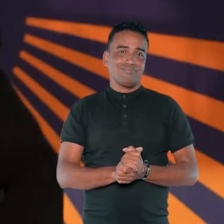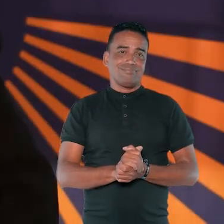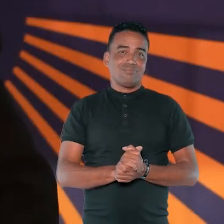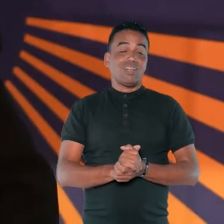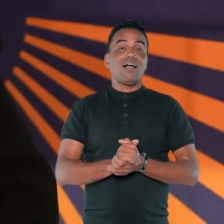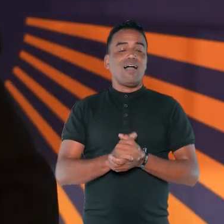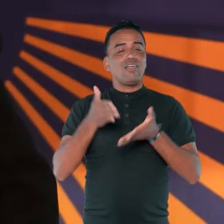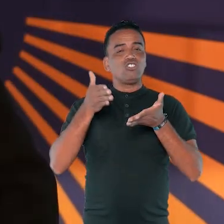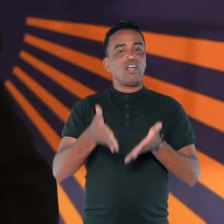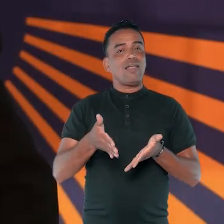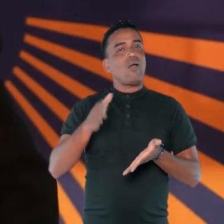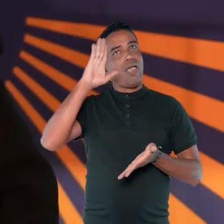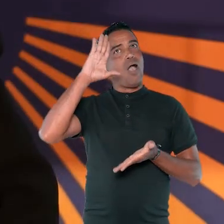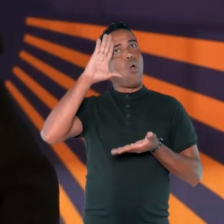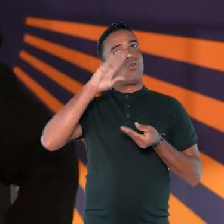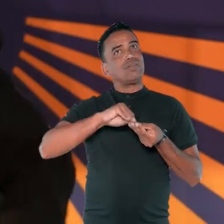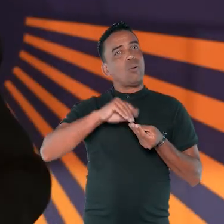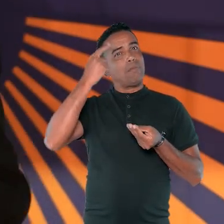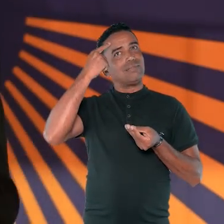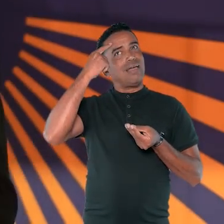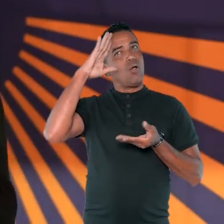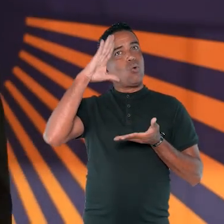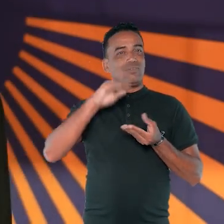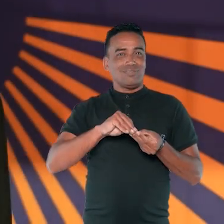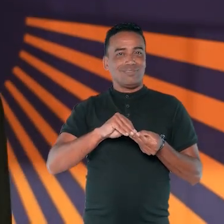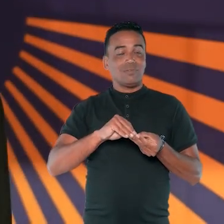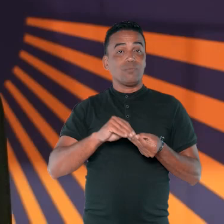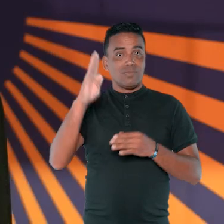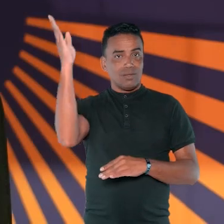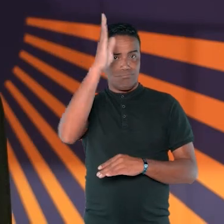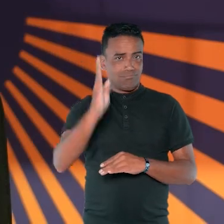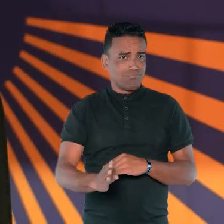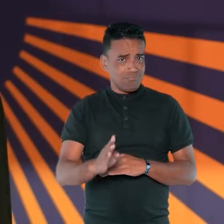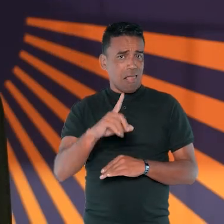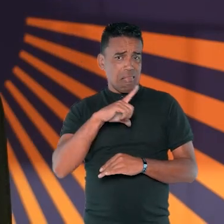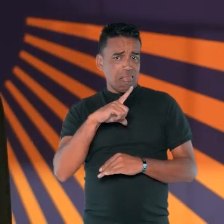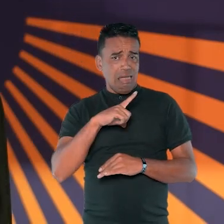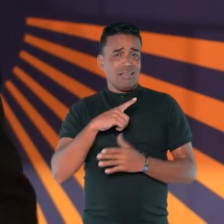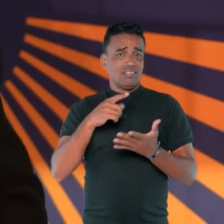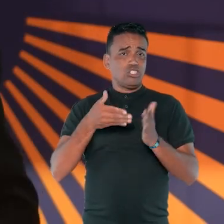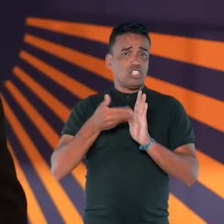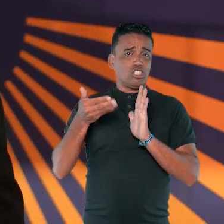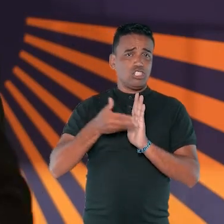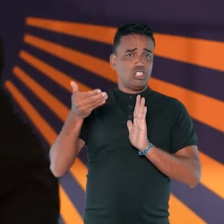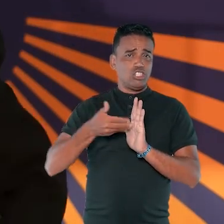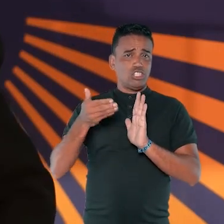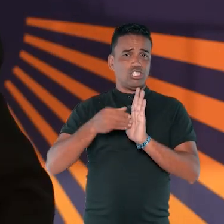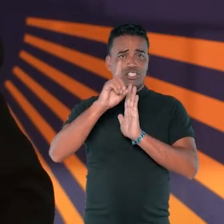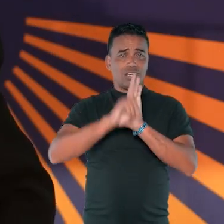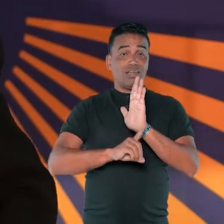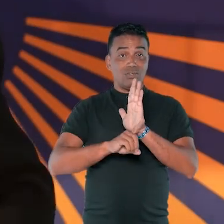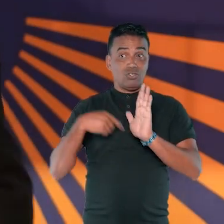Cheguei à conclusão que é o seguinte: o Brasil tira muita coisa da gente. Nós,